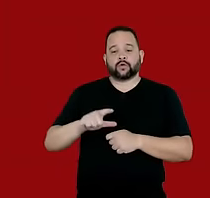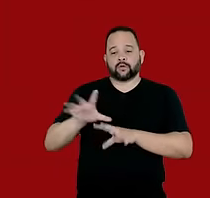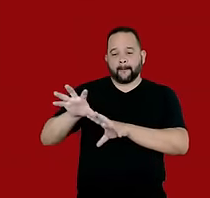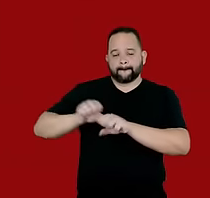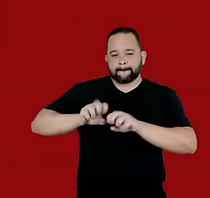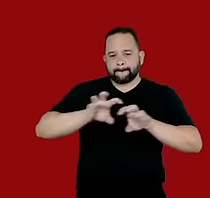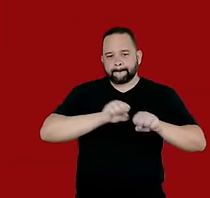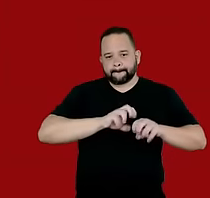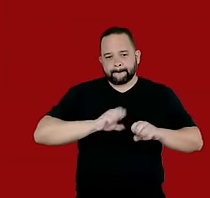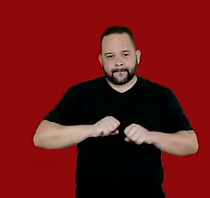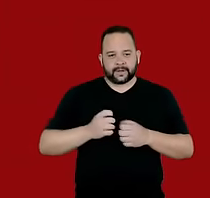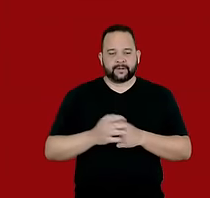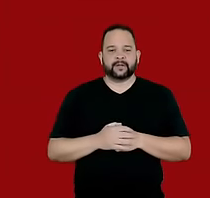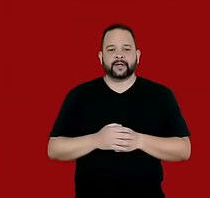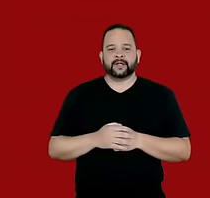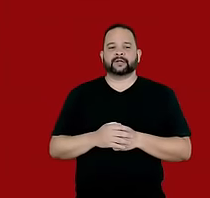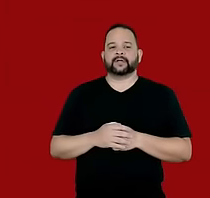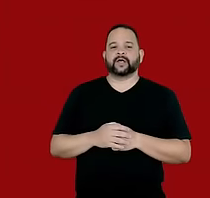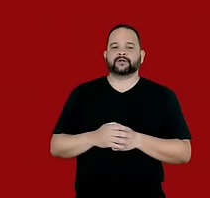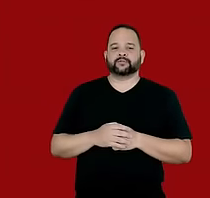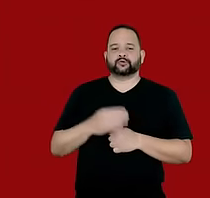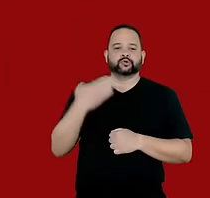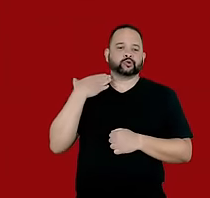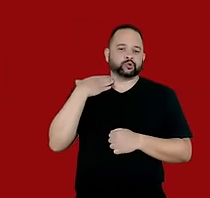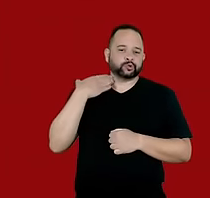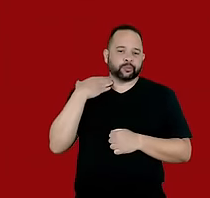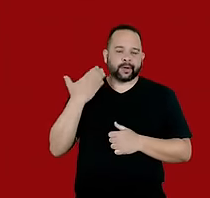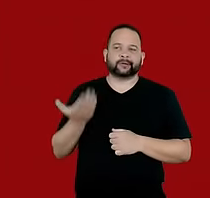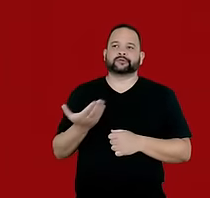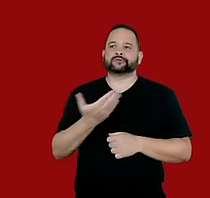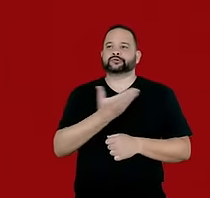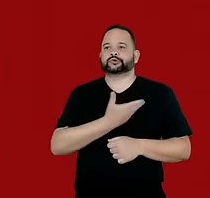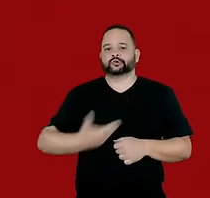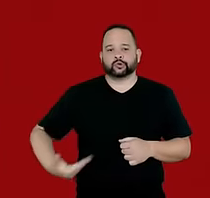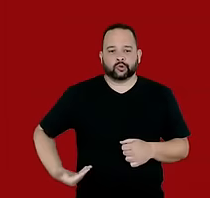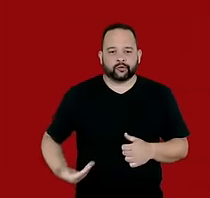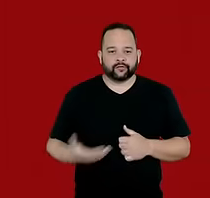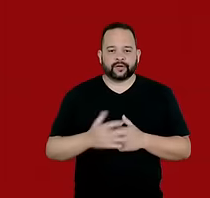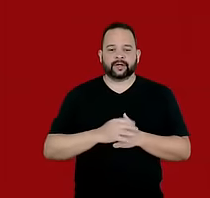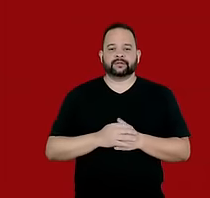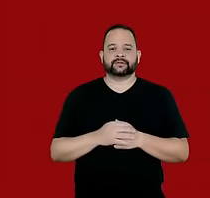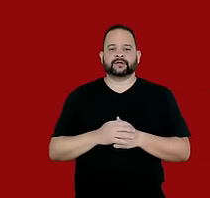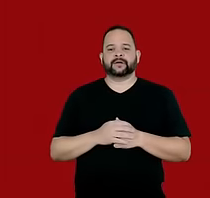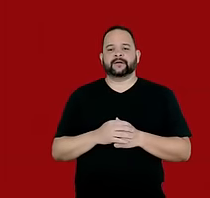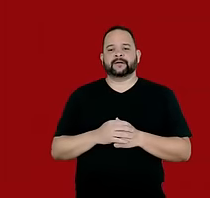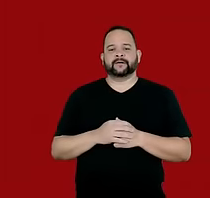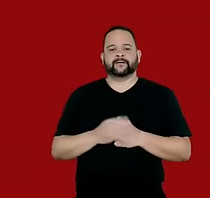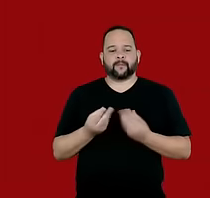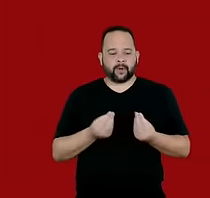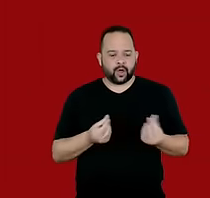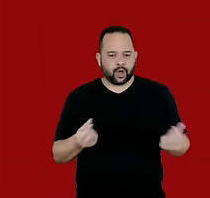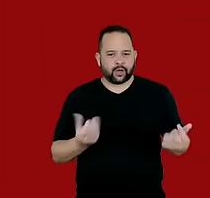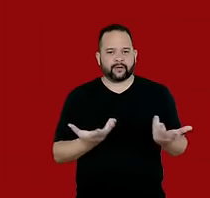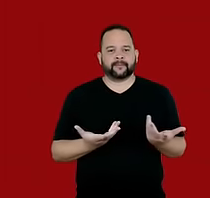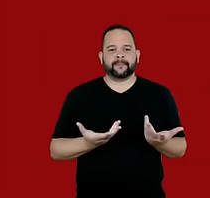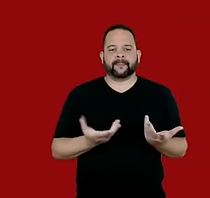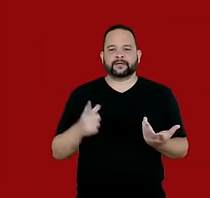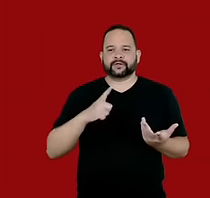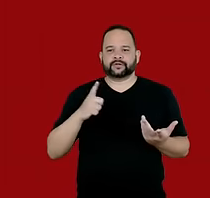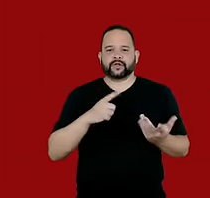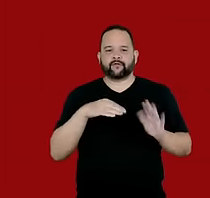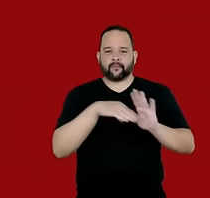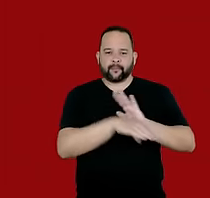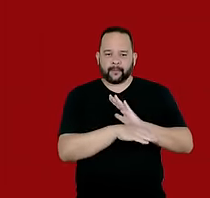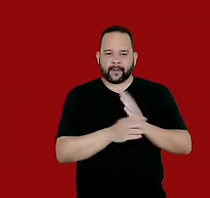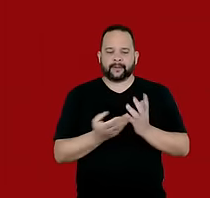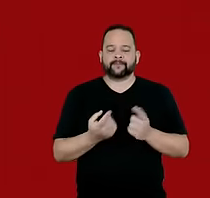funding de bancos públicos com eficiência Então a gente tem uma queda de funding nos Bancos públicos que foi compensada quase toda por Mercado de Capitais Isso